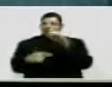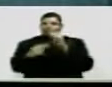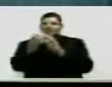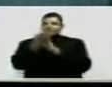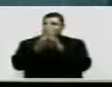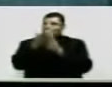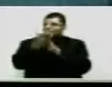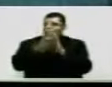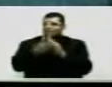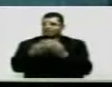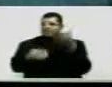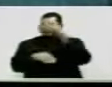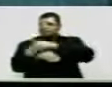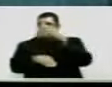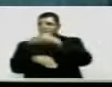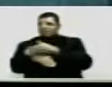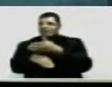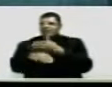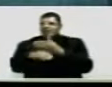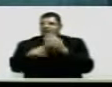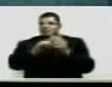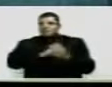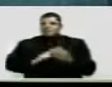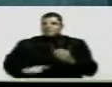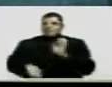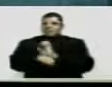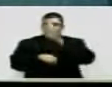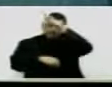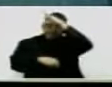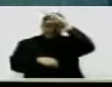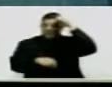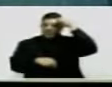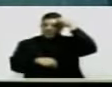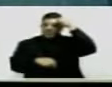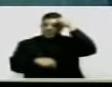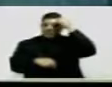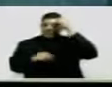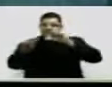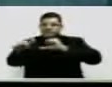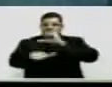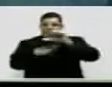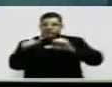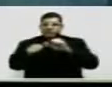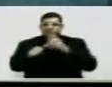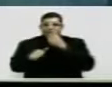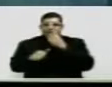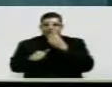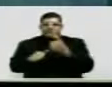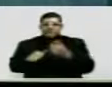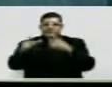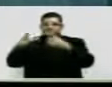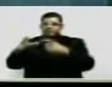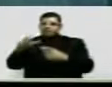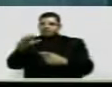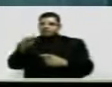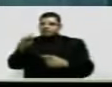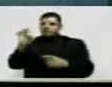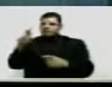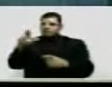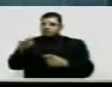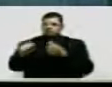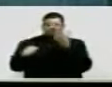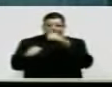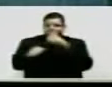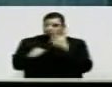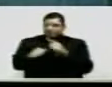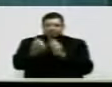perspectiva de investimento do governo do estado do Amazonas na transformação desses lixões em aterros sanitários.